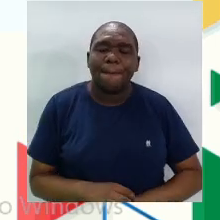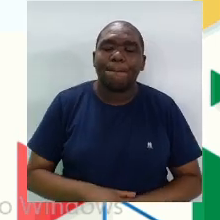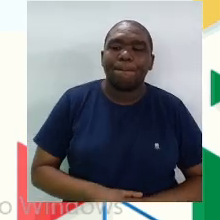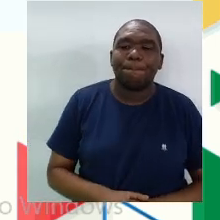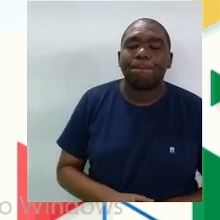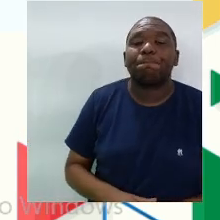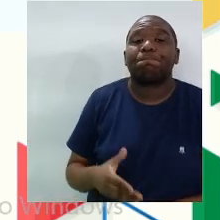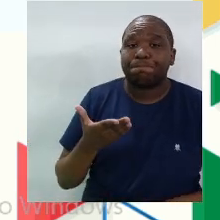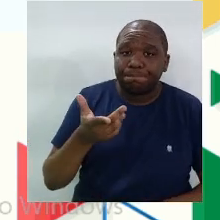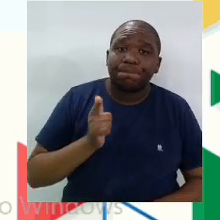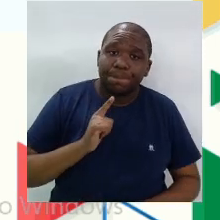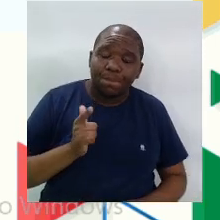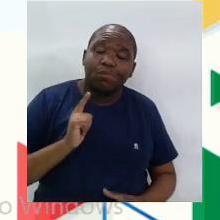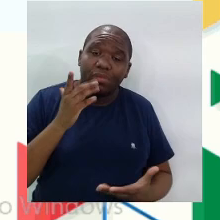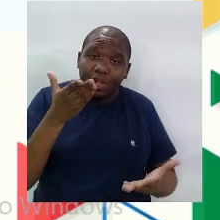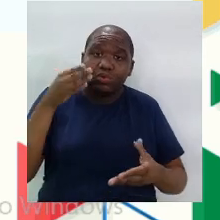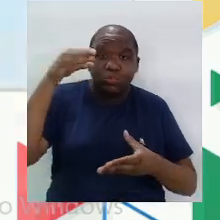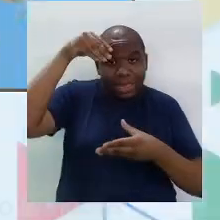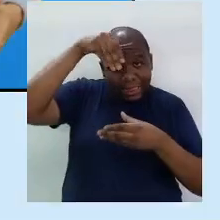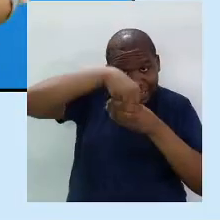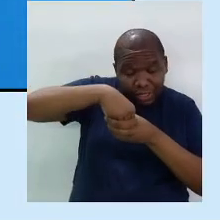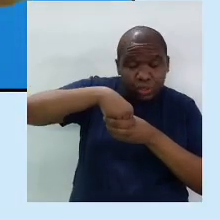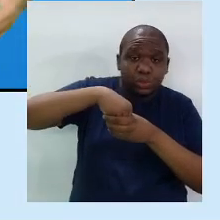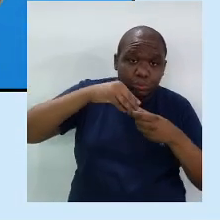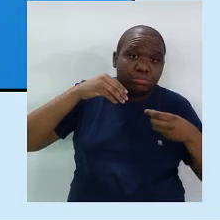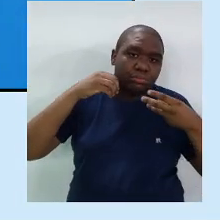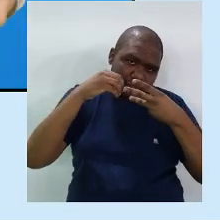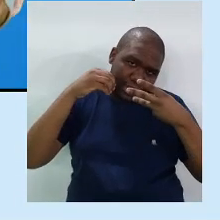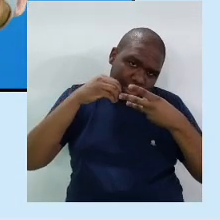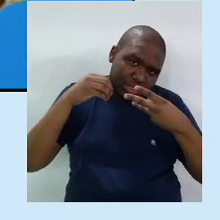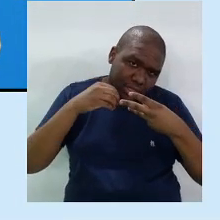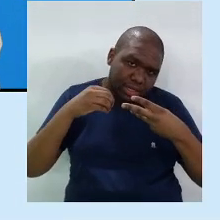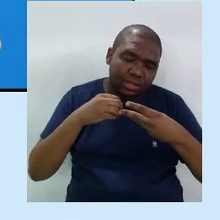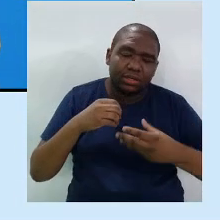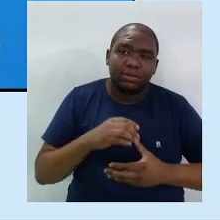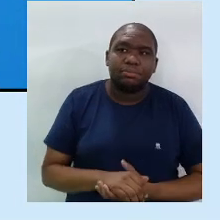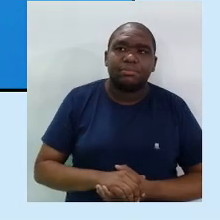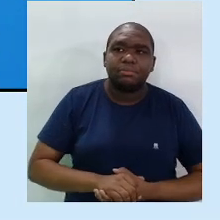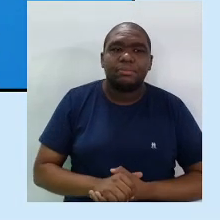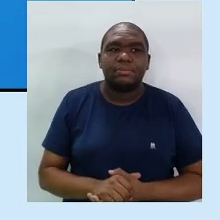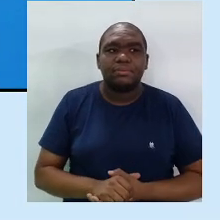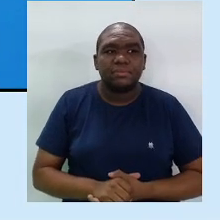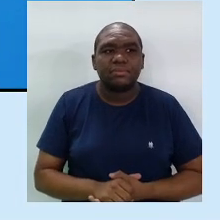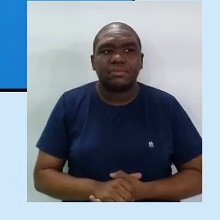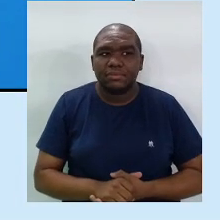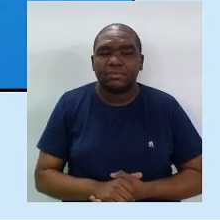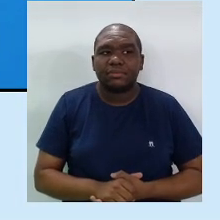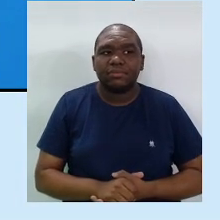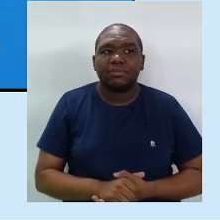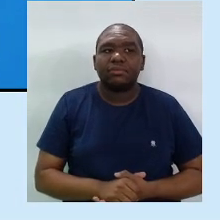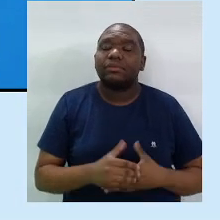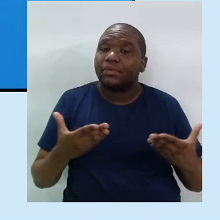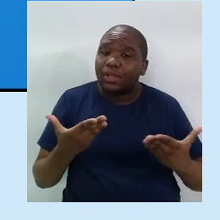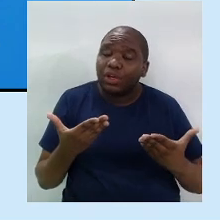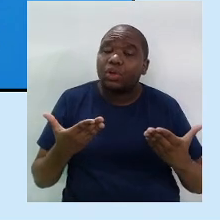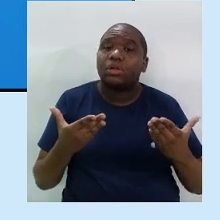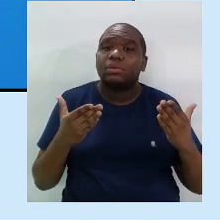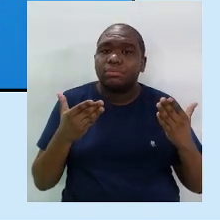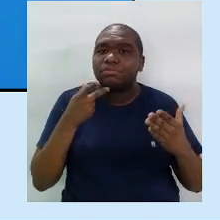o esqueleto da célula, quando se fala do citoesqueleto. Bora agora falar sobre